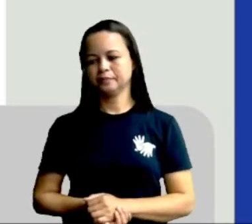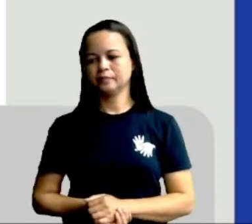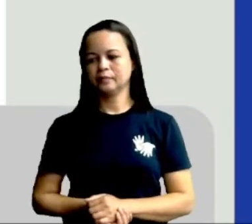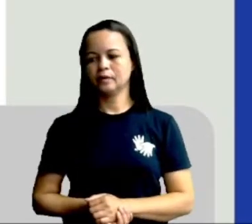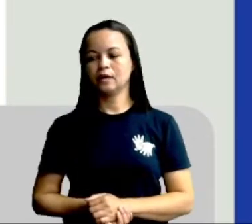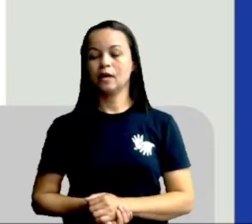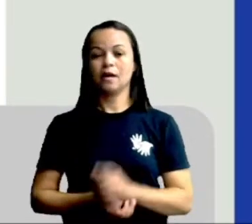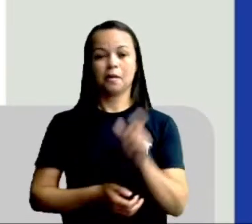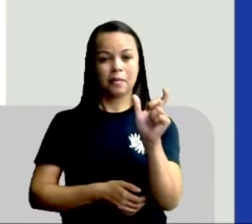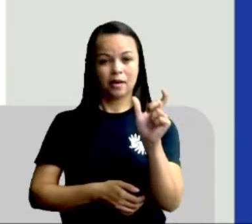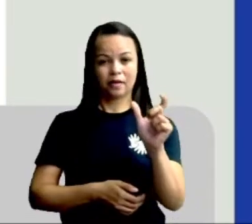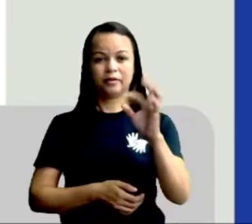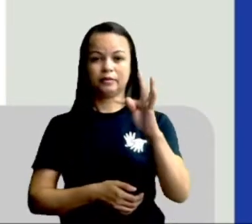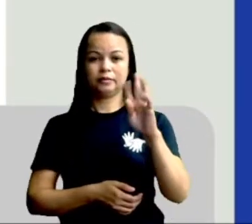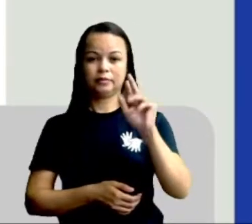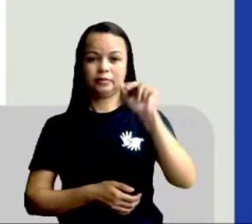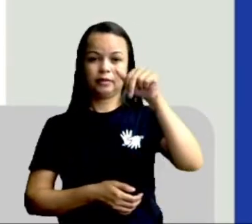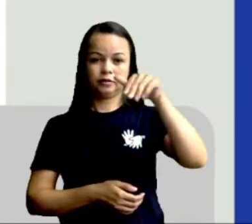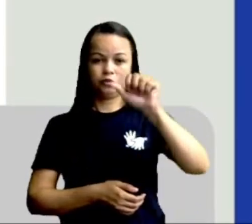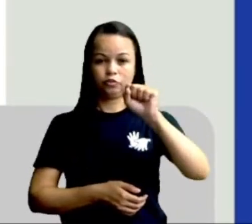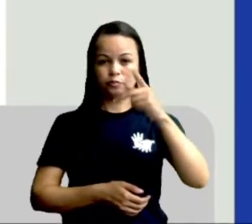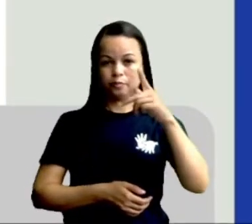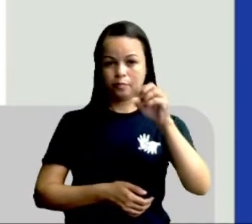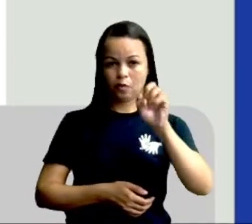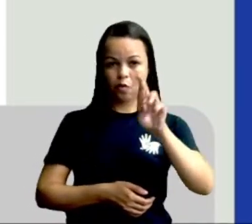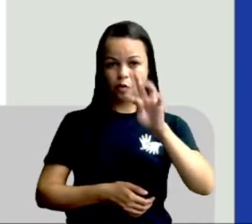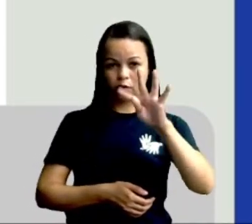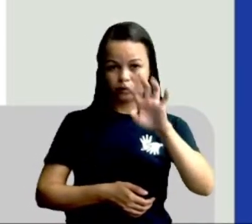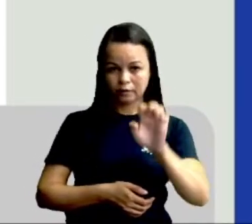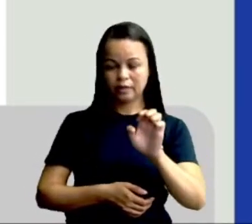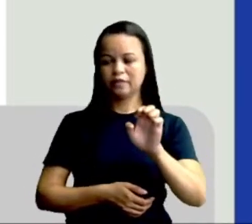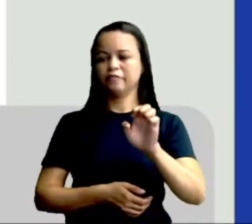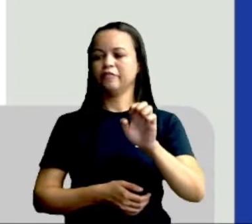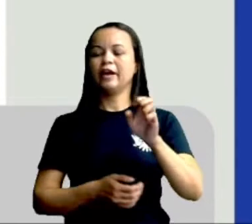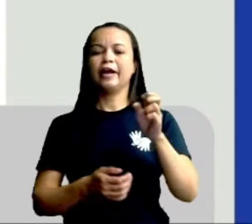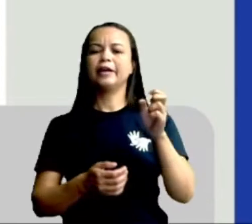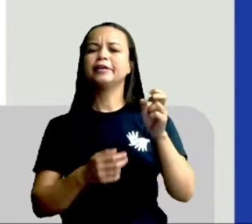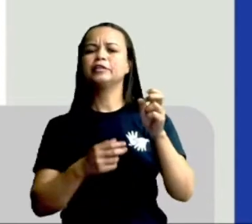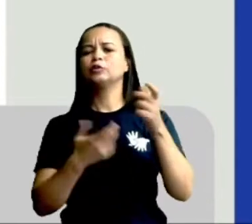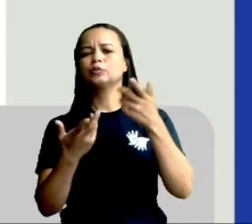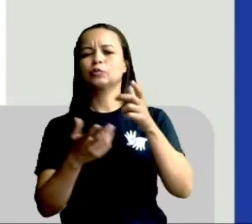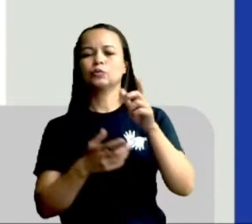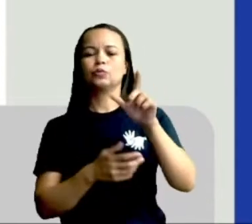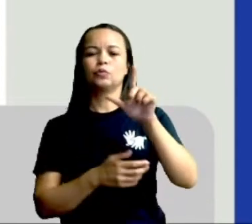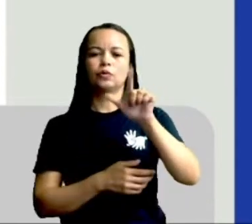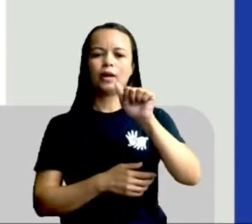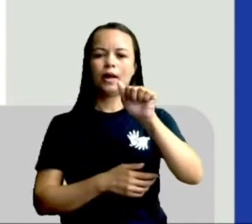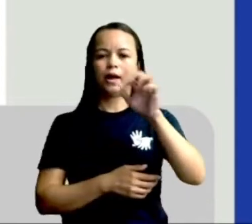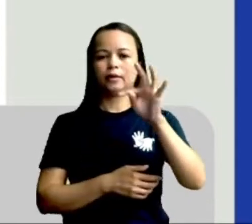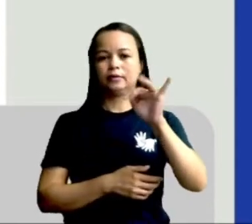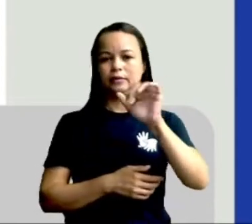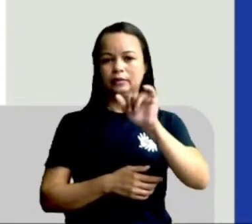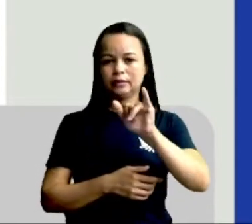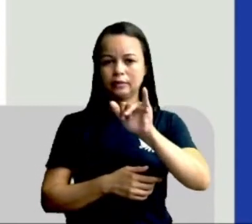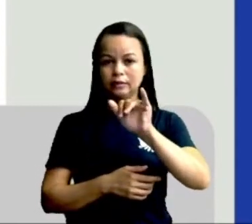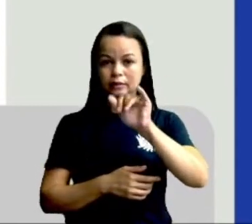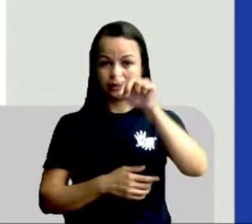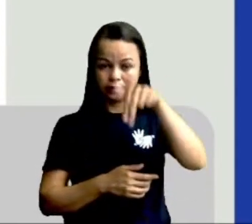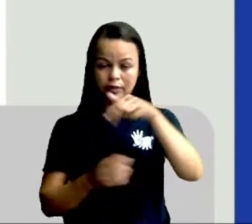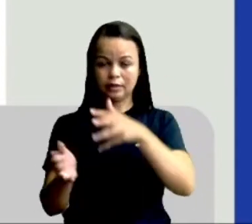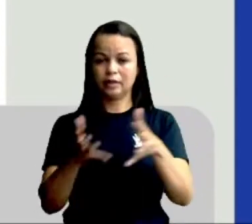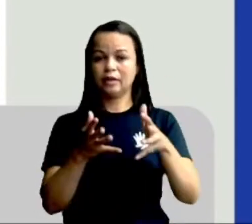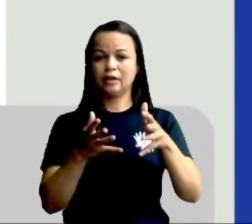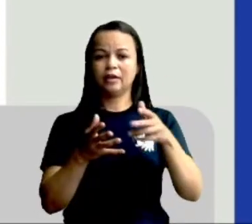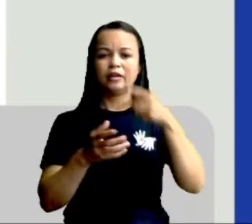A palavra transporte vem do latim trans, que quer dizer de um lado a